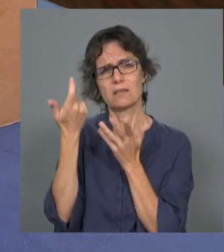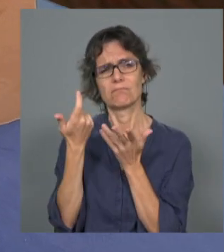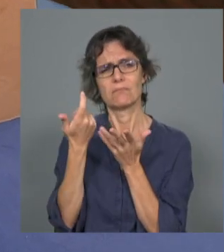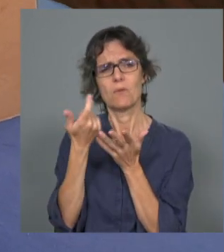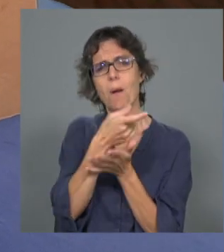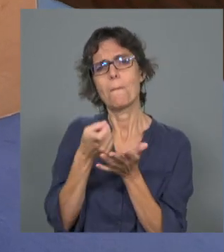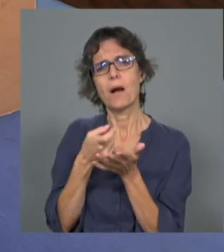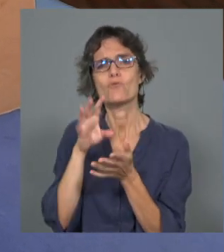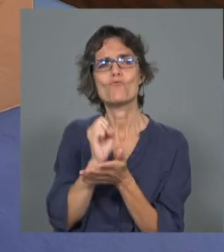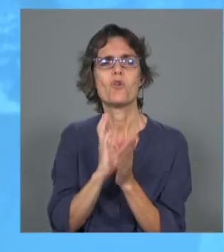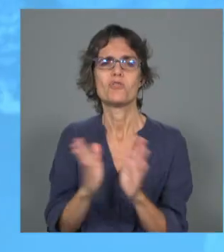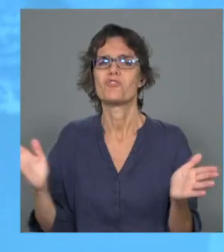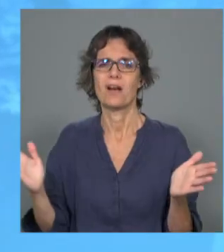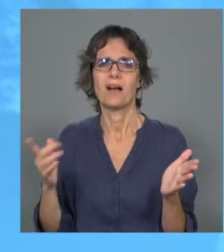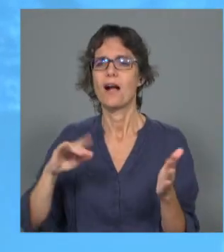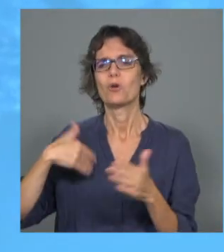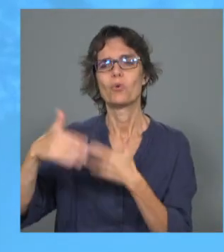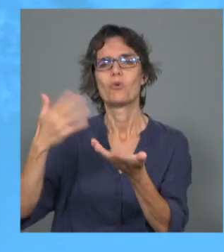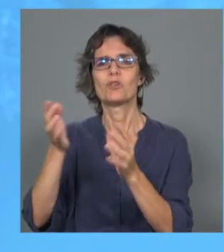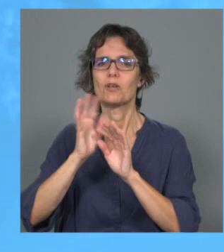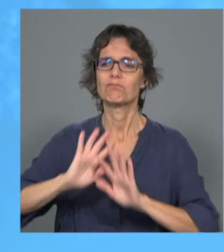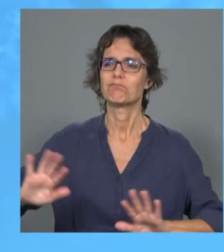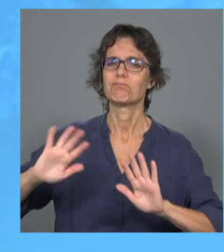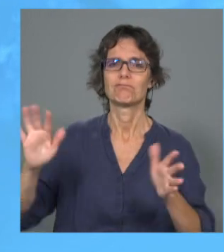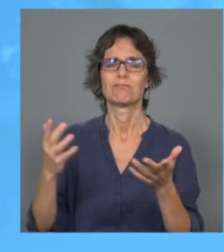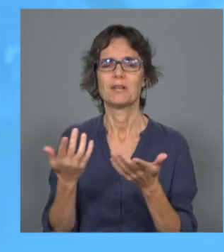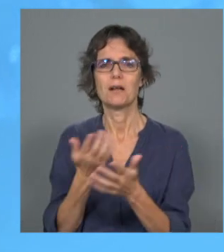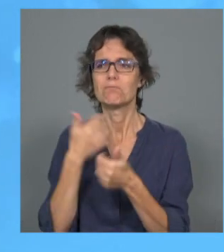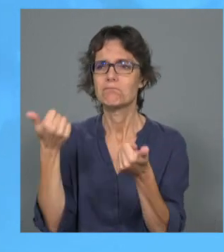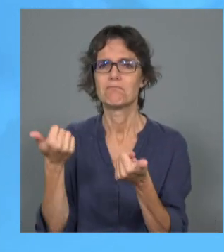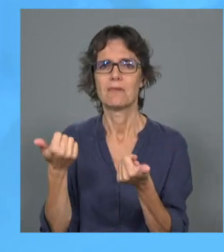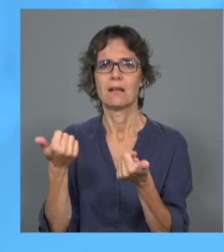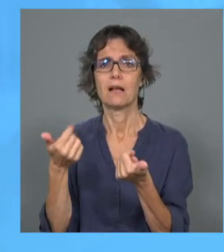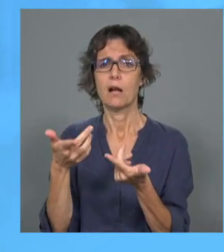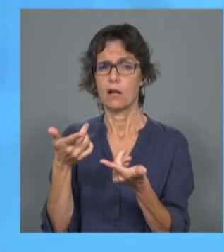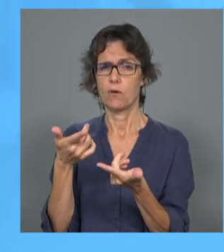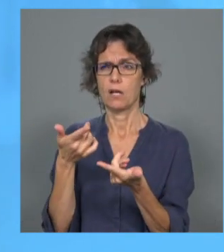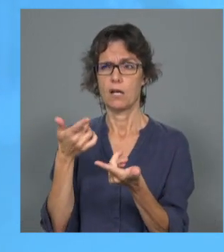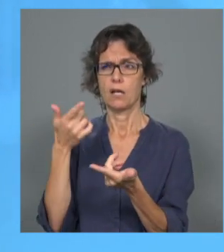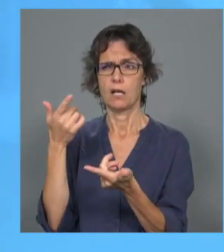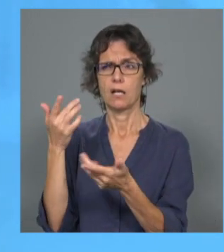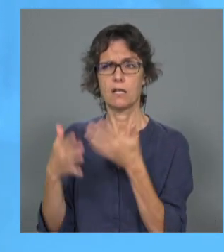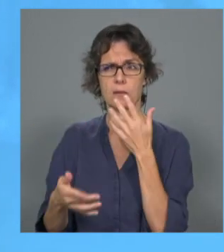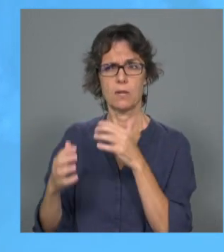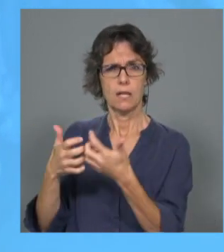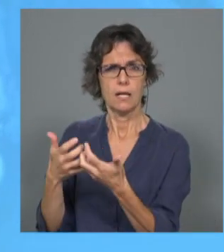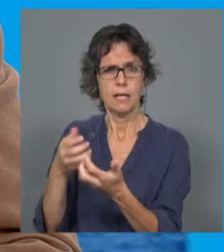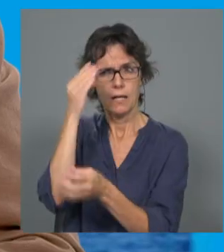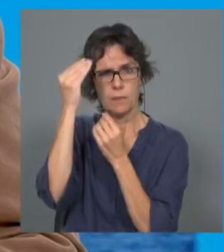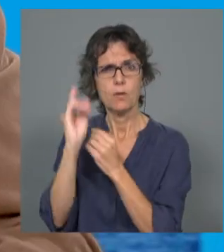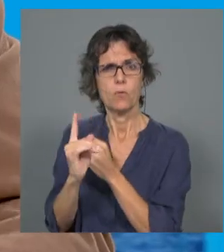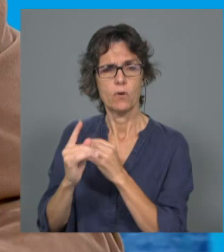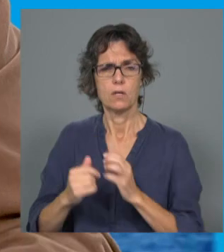e vivia tudo muito tranquilo e sereno. Pode-se retirar sempre ensinamentos destas situações de